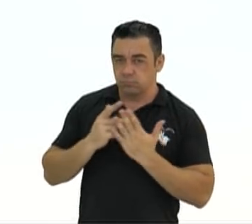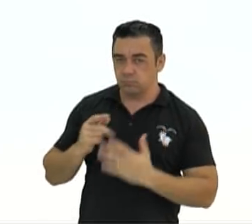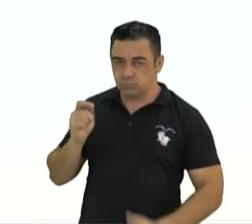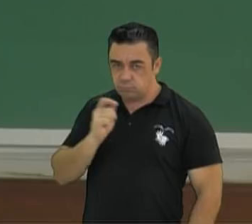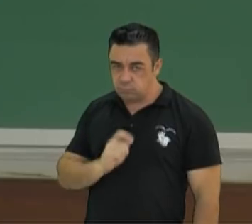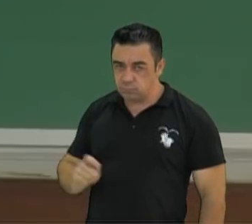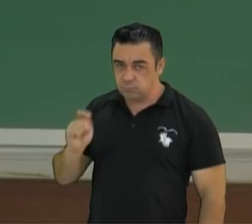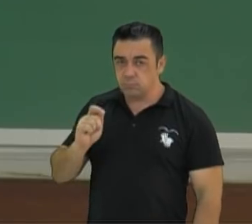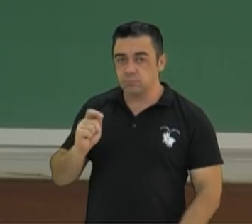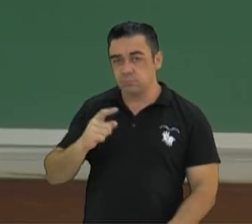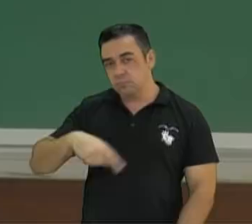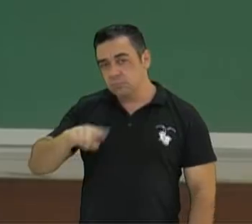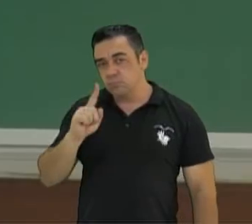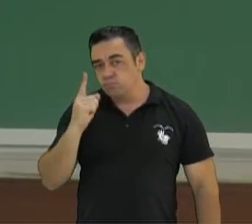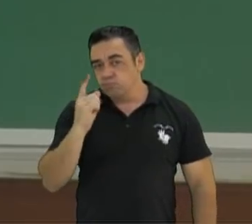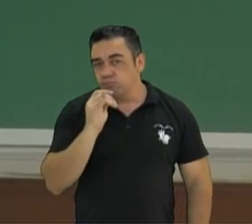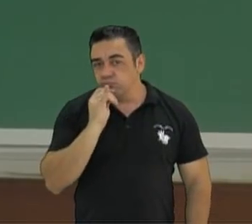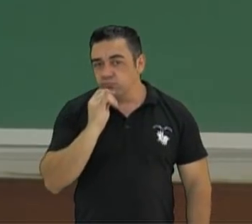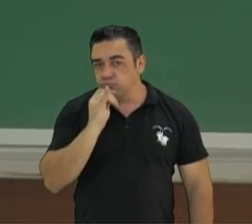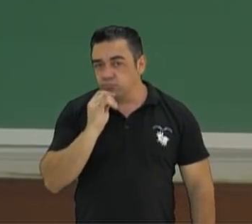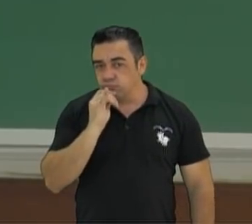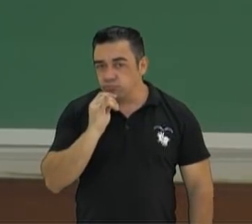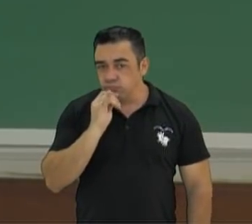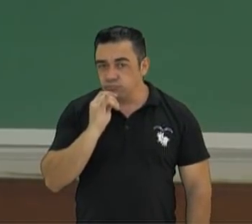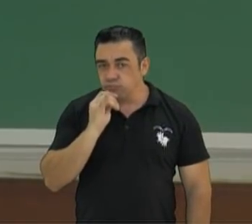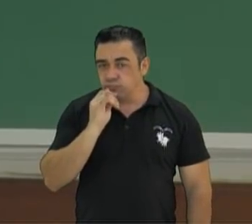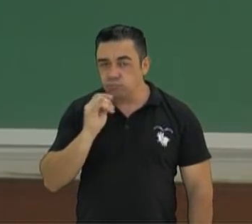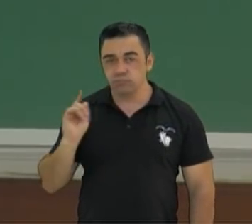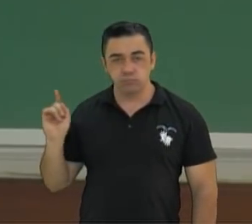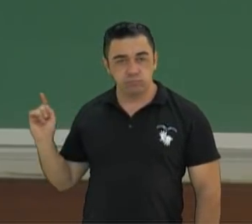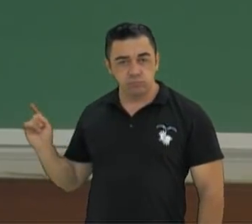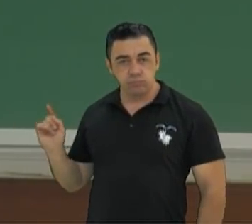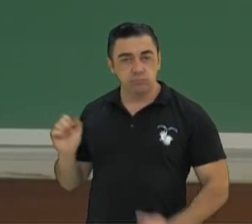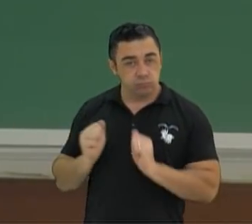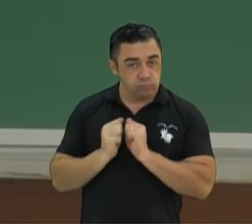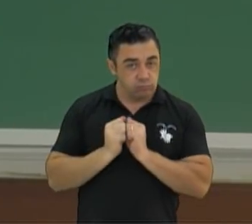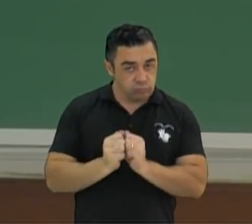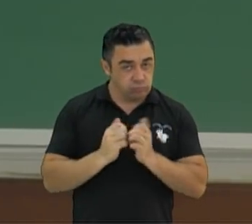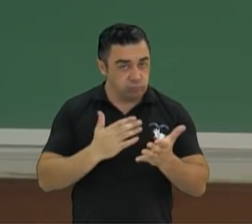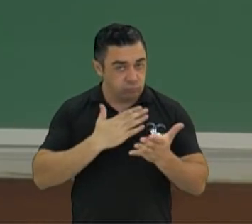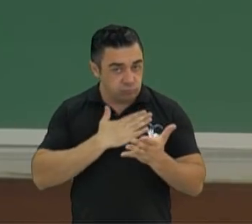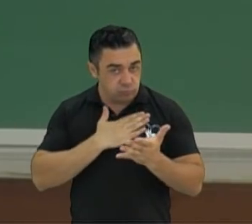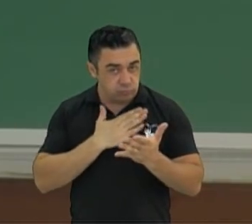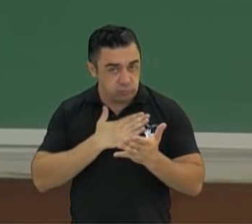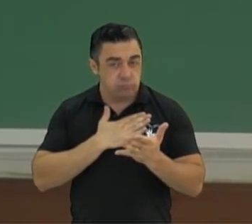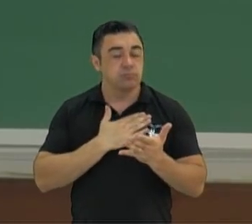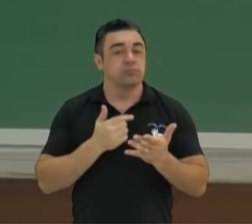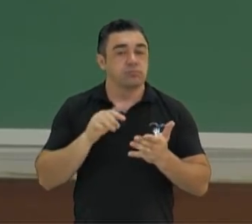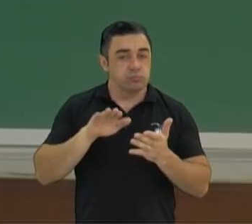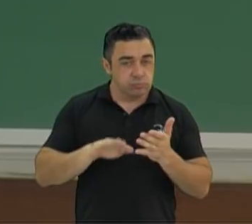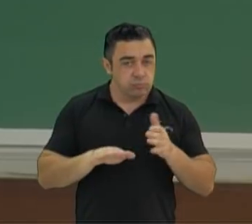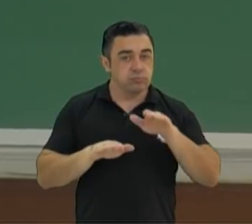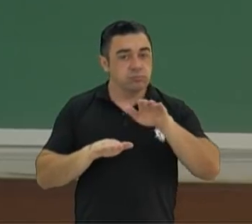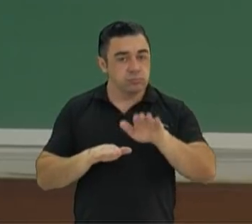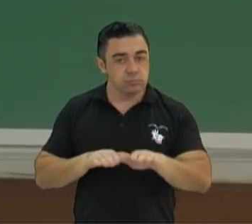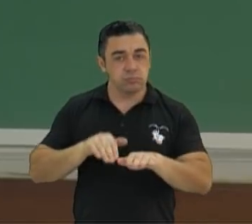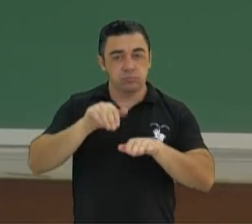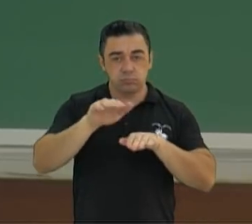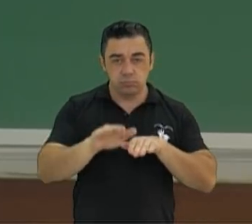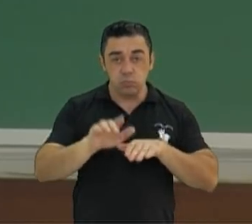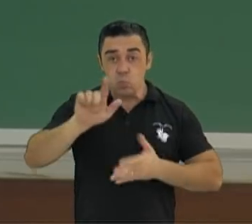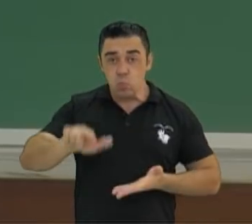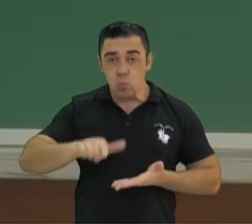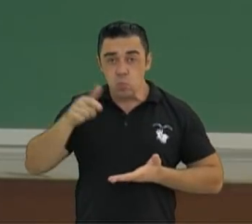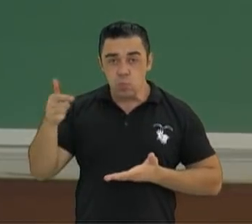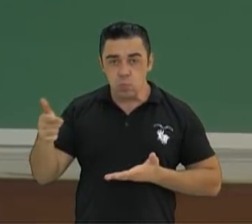bom? Um exemplo a gente vai usar aqui no quadro, a prof vai fazer passo a passo com vocês. Os